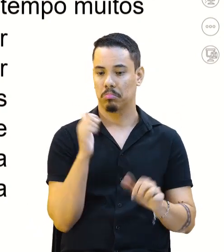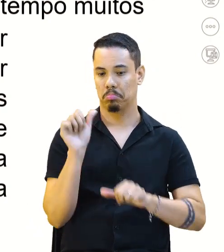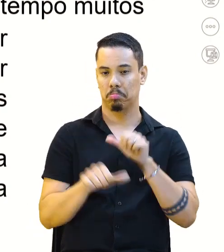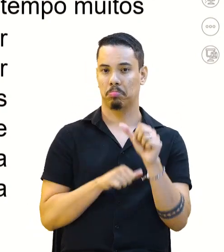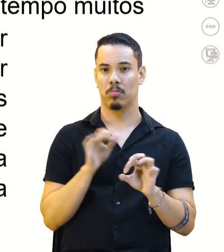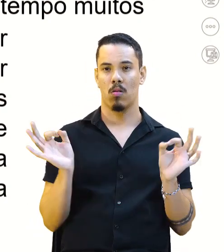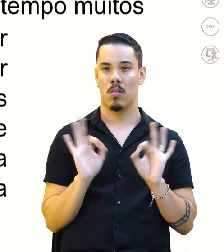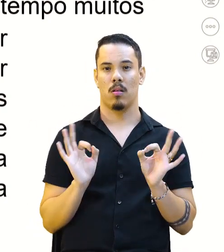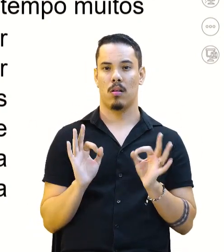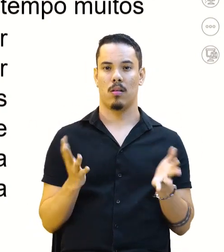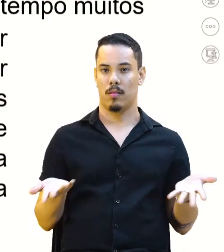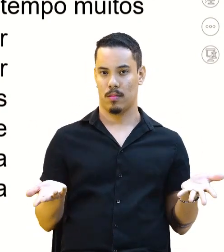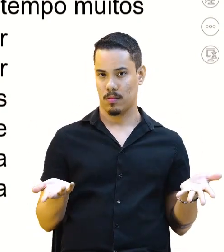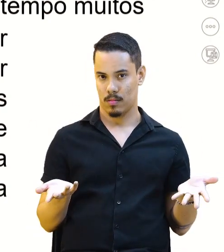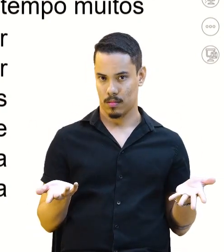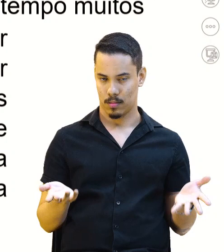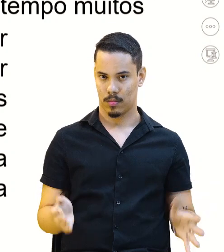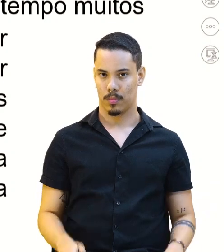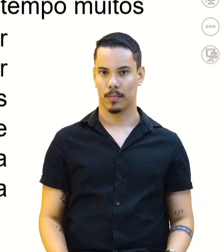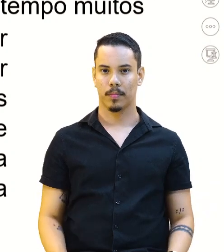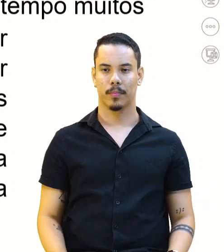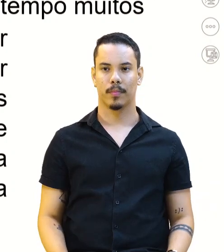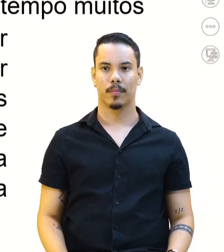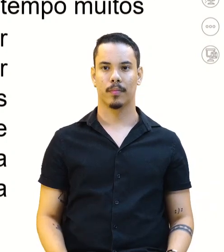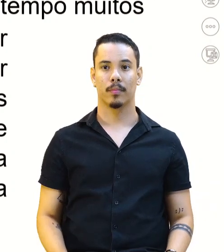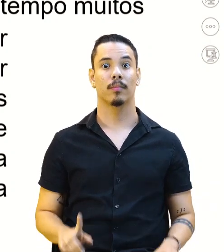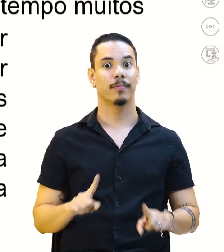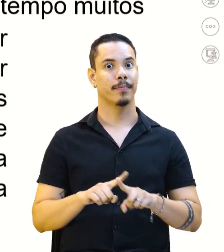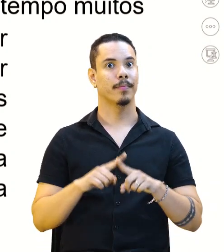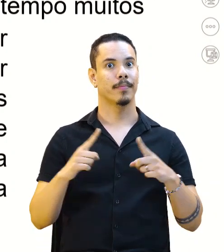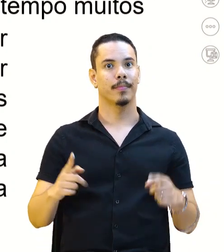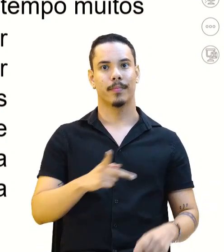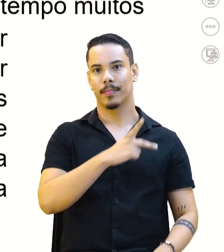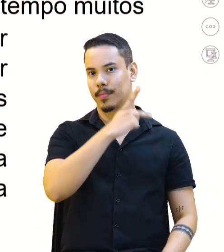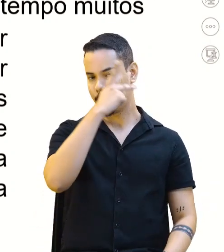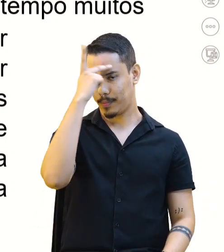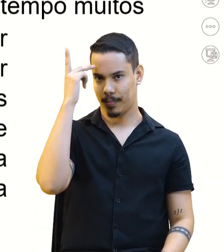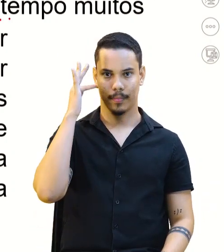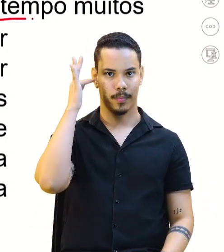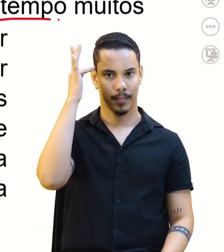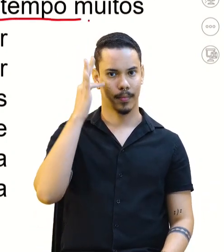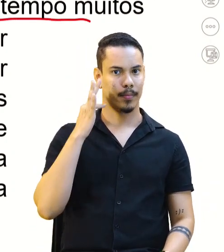né? Uhum. Nossa. Mas os filósofos desenvolveram